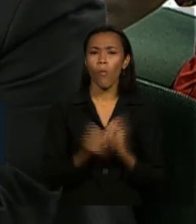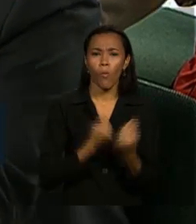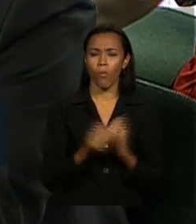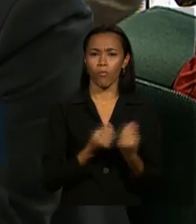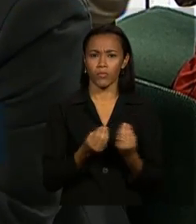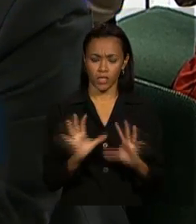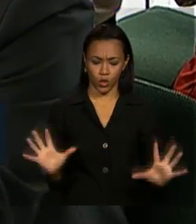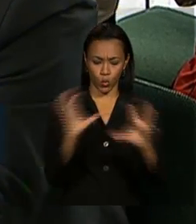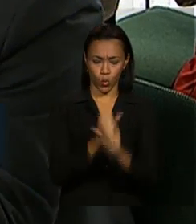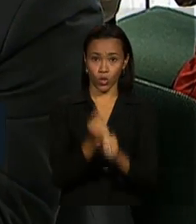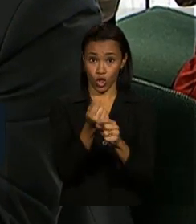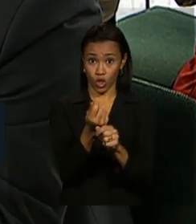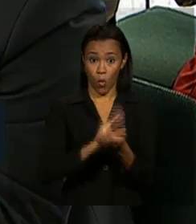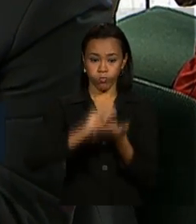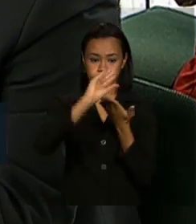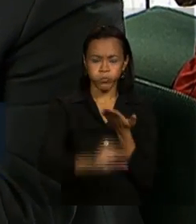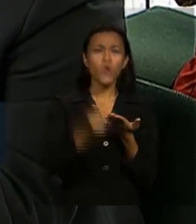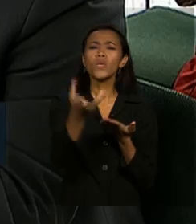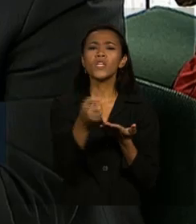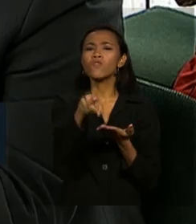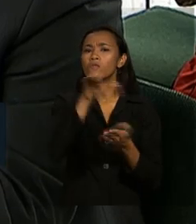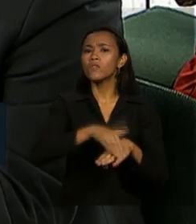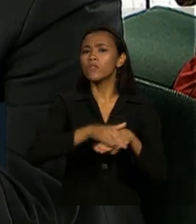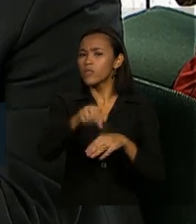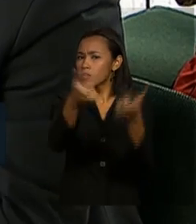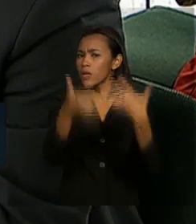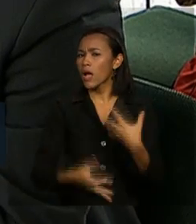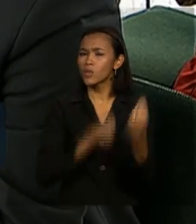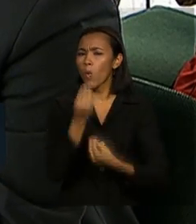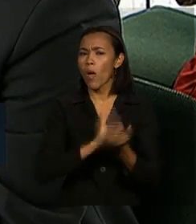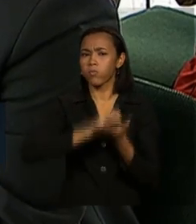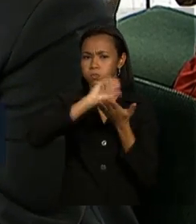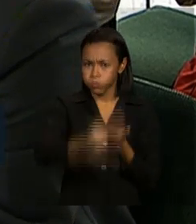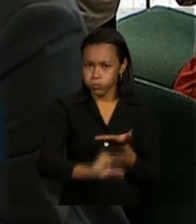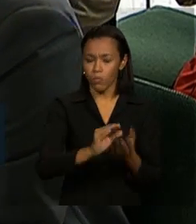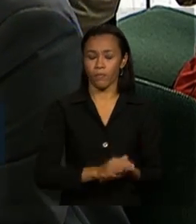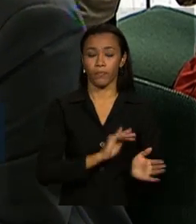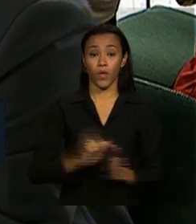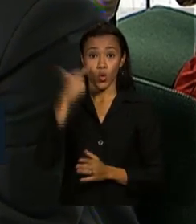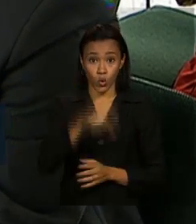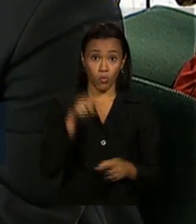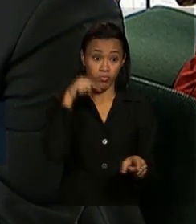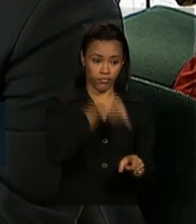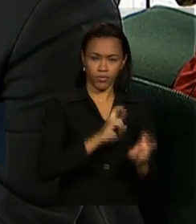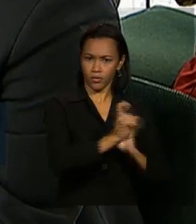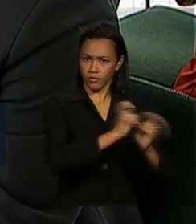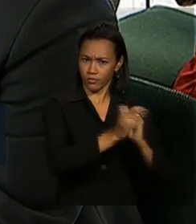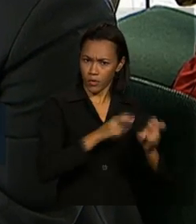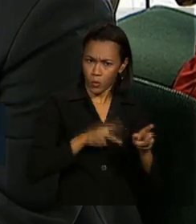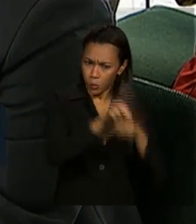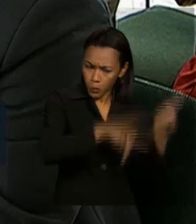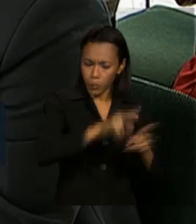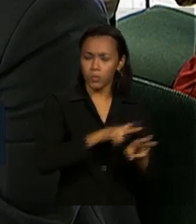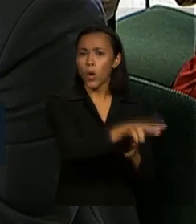meio desse pacote que queria que o senhor detalh um pouquinho do investimento sobre as ferrovias o Brasil